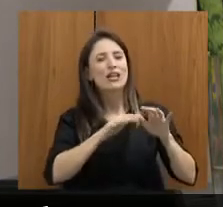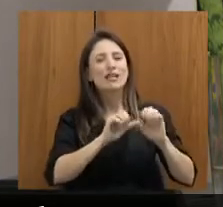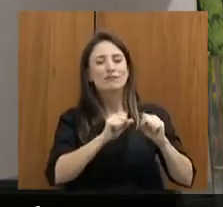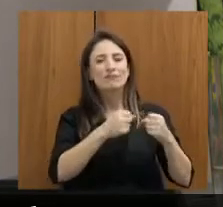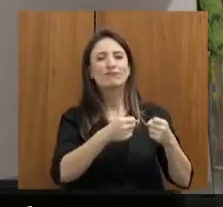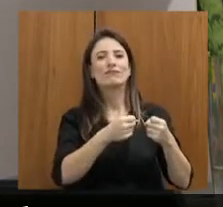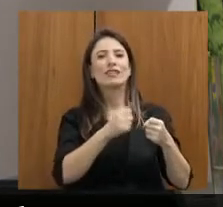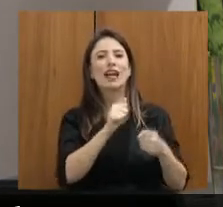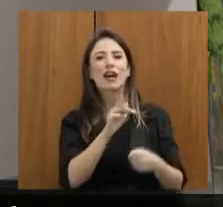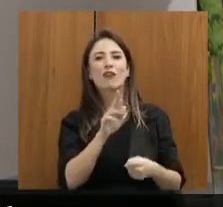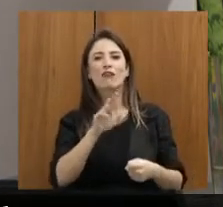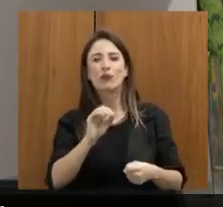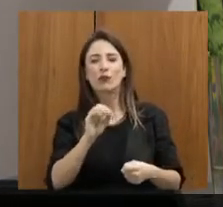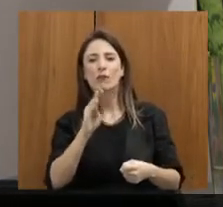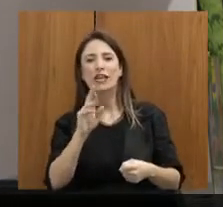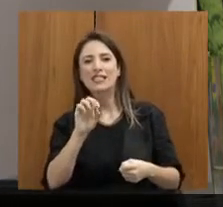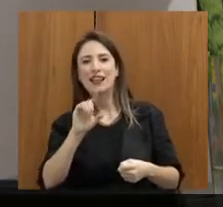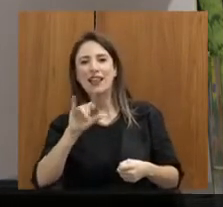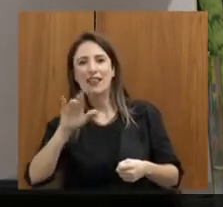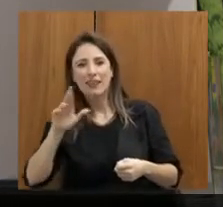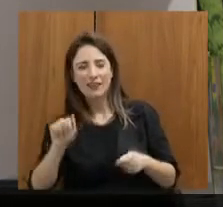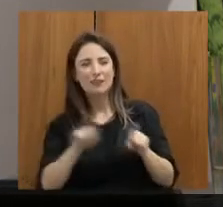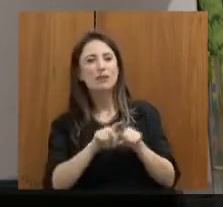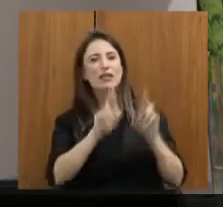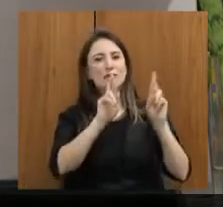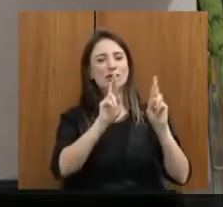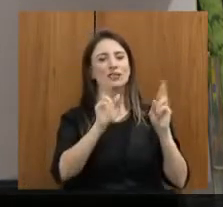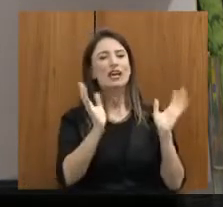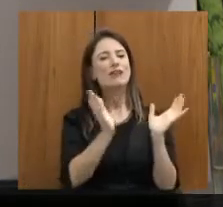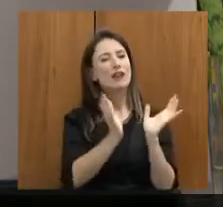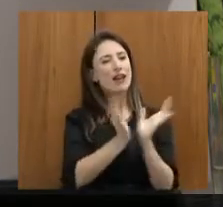de Caridade Pai Jacob do oriente e